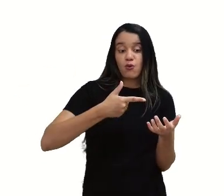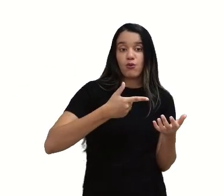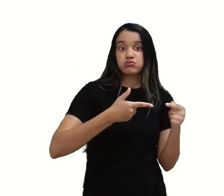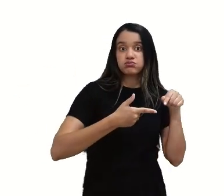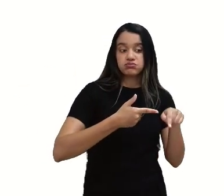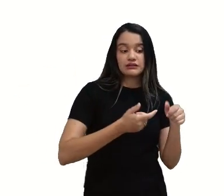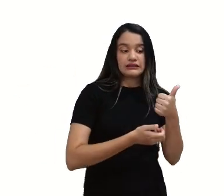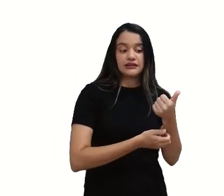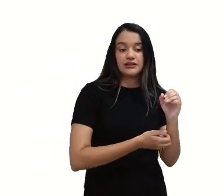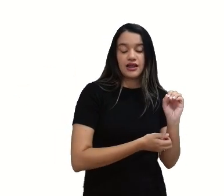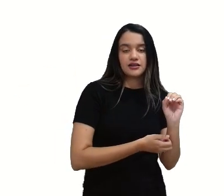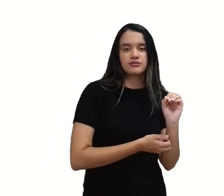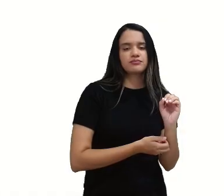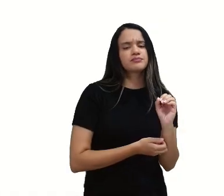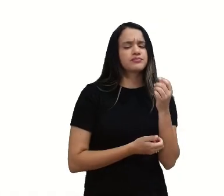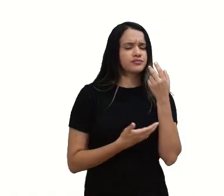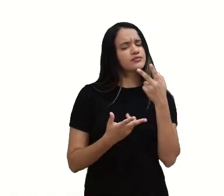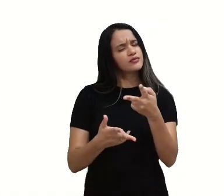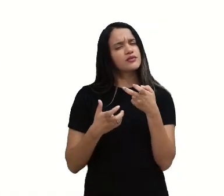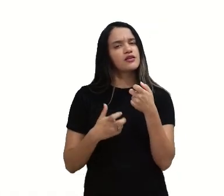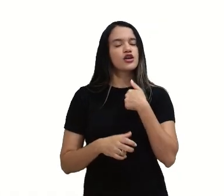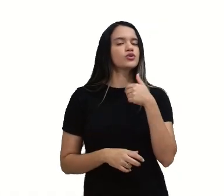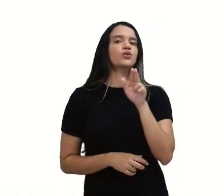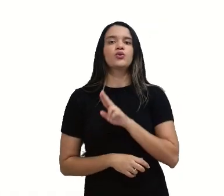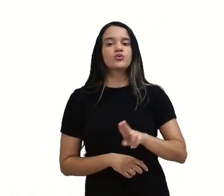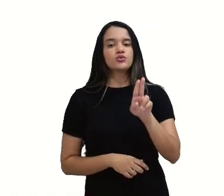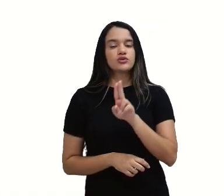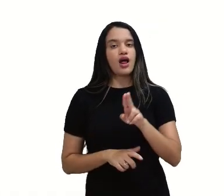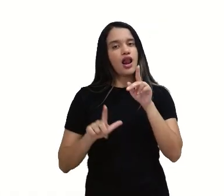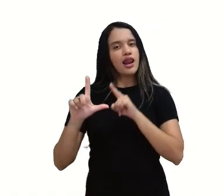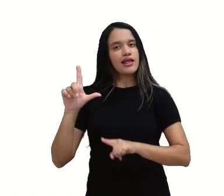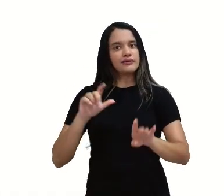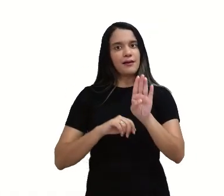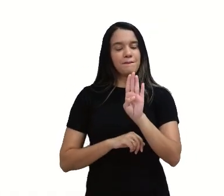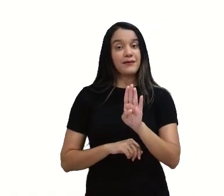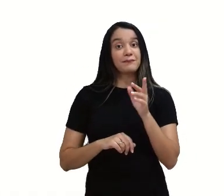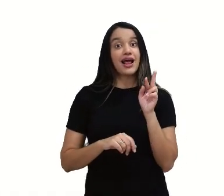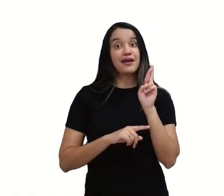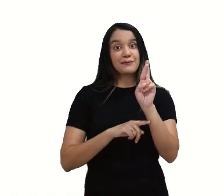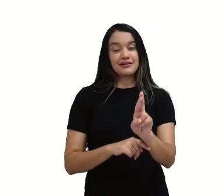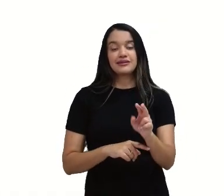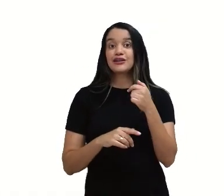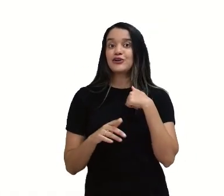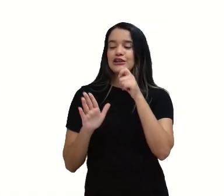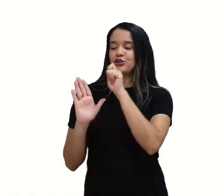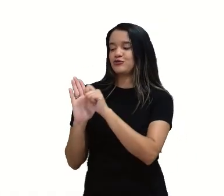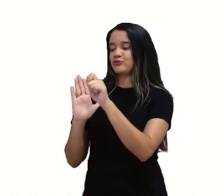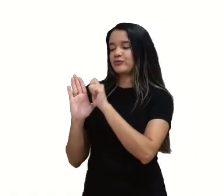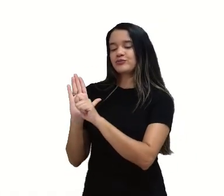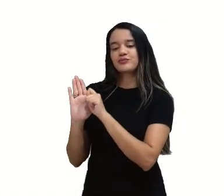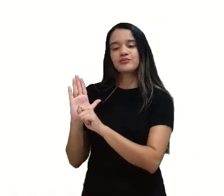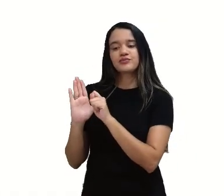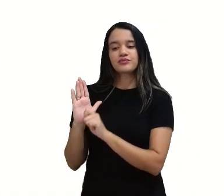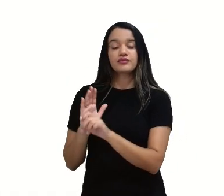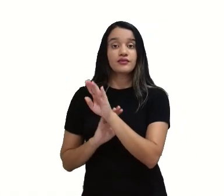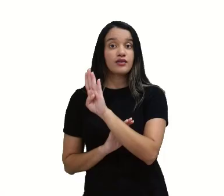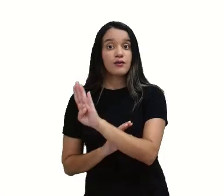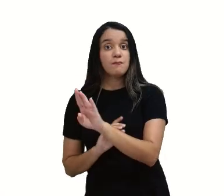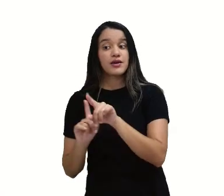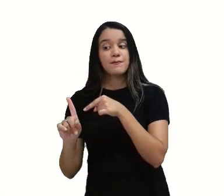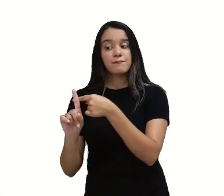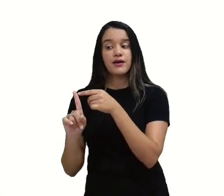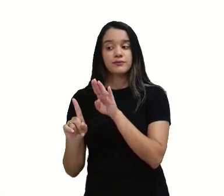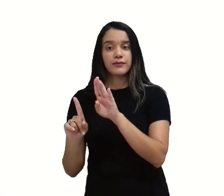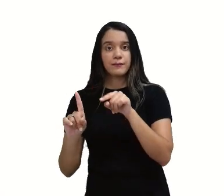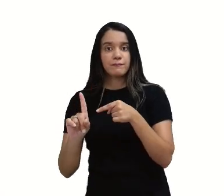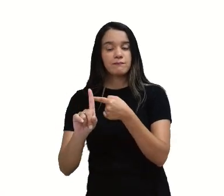mais 10. E observe que eu estou utilizando a letra B para representar essas bolinhas. Então eu escrevo B mais B mais